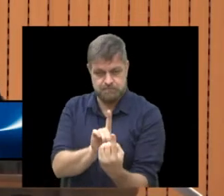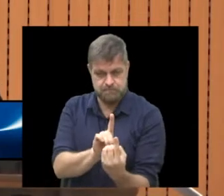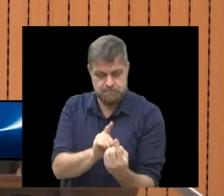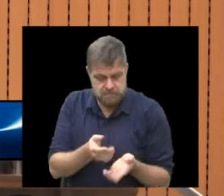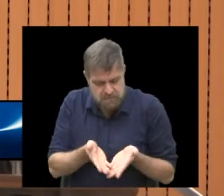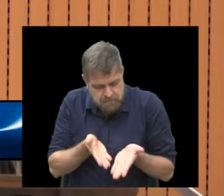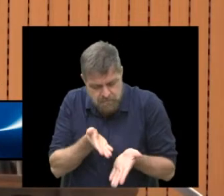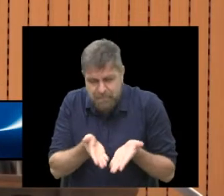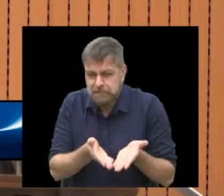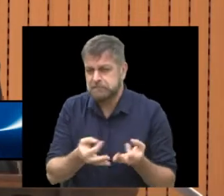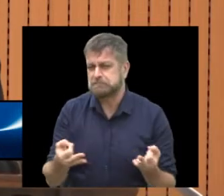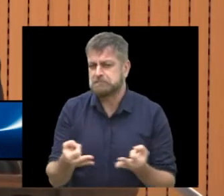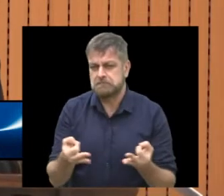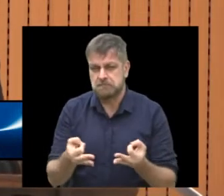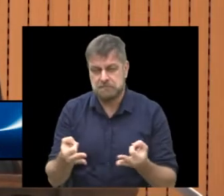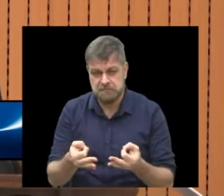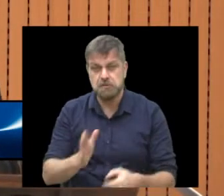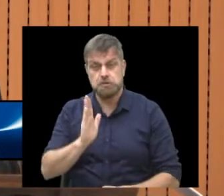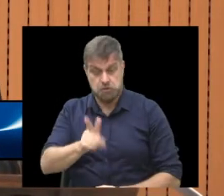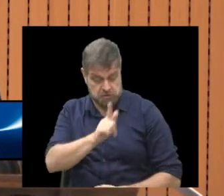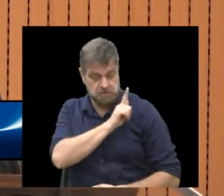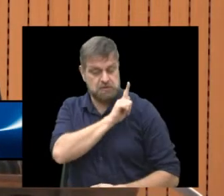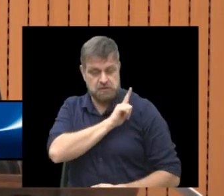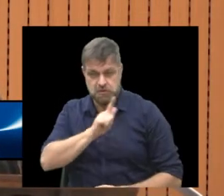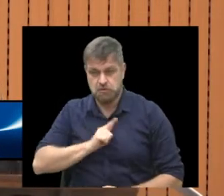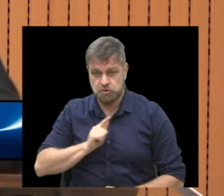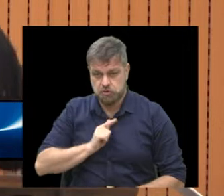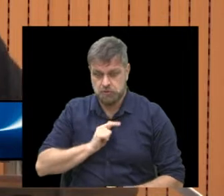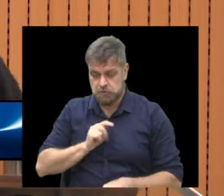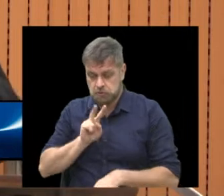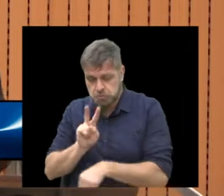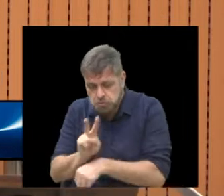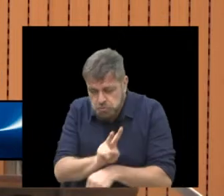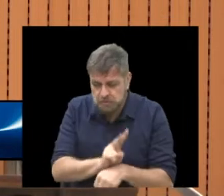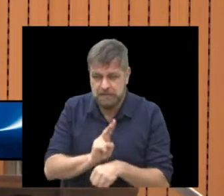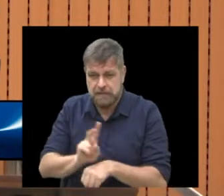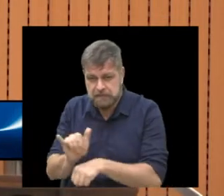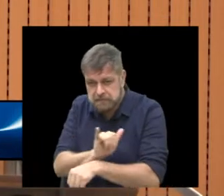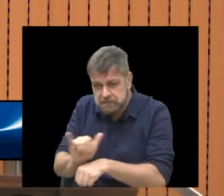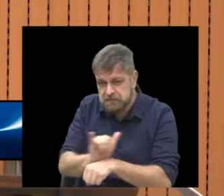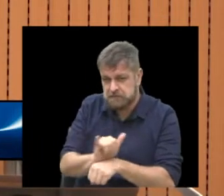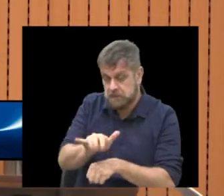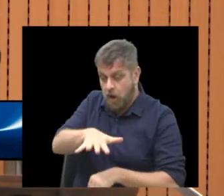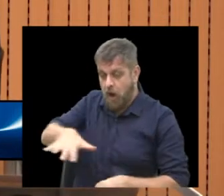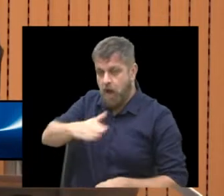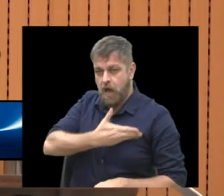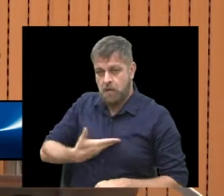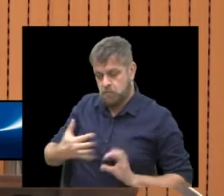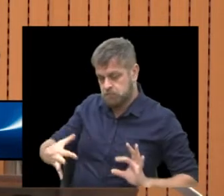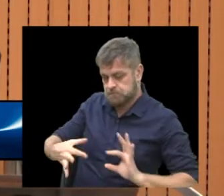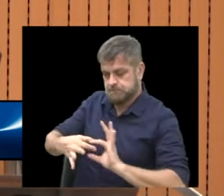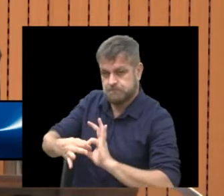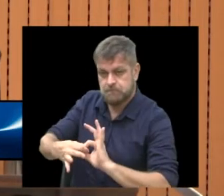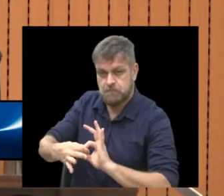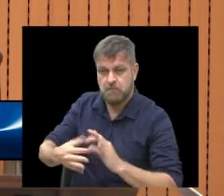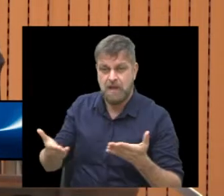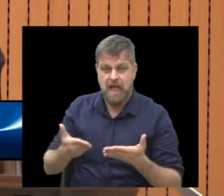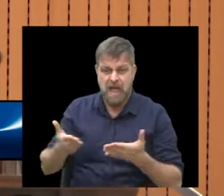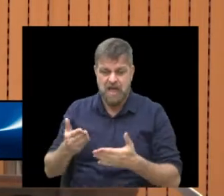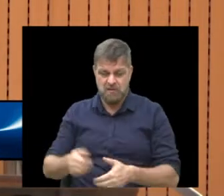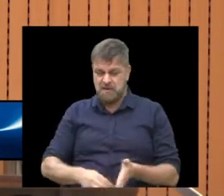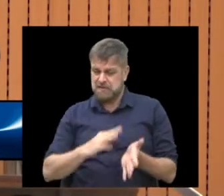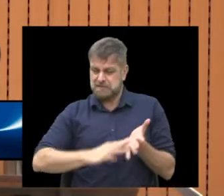na estrutura da sua gestão, que permitiu um processo integrado de cuidado, articulado com a rede, e essa nova modalidade que eu vejo